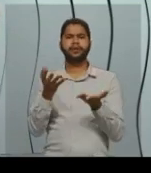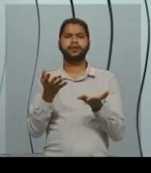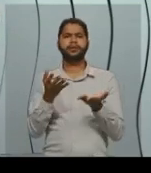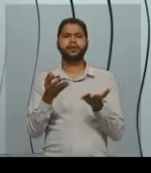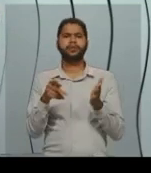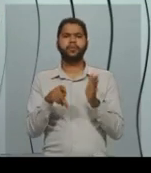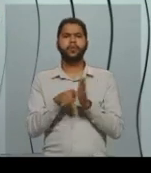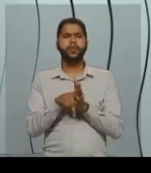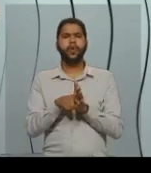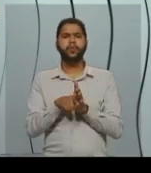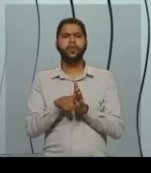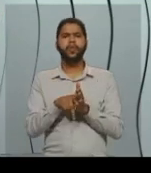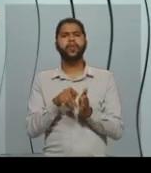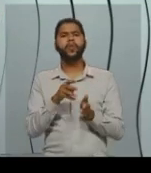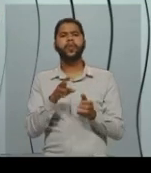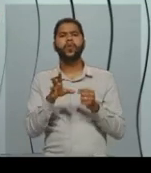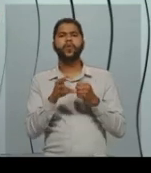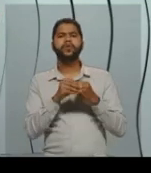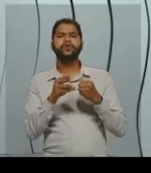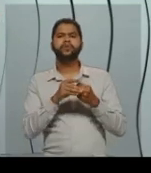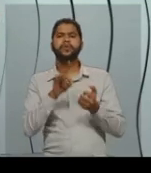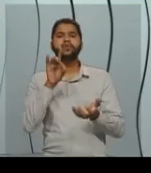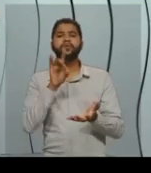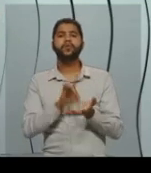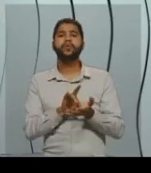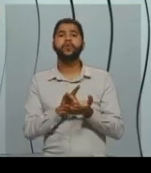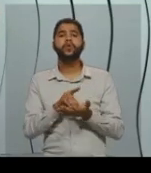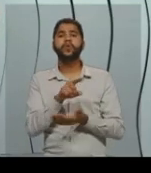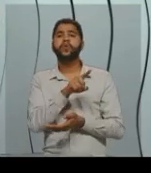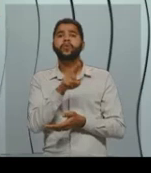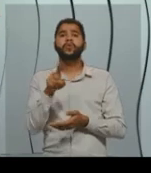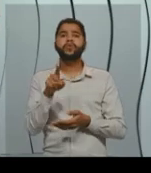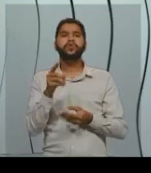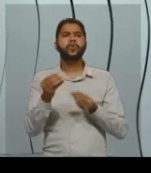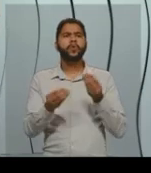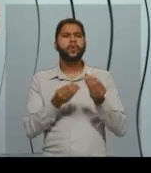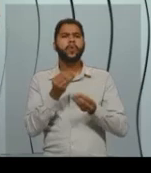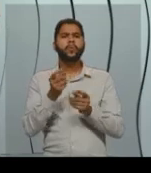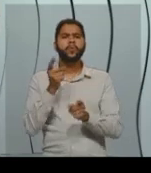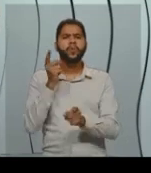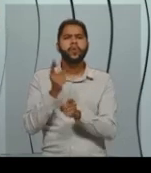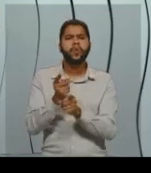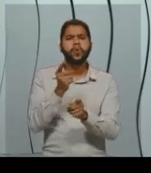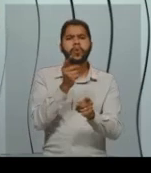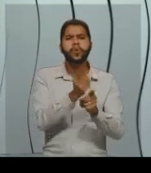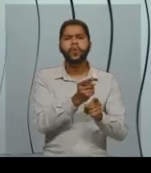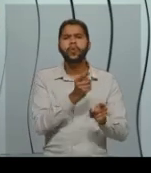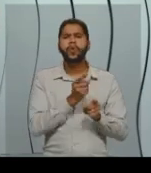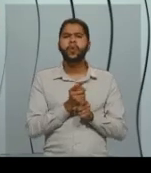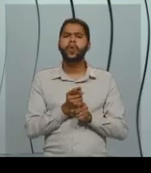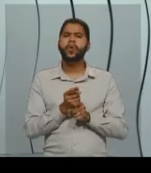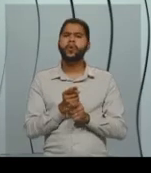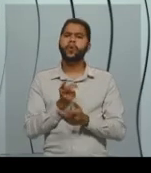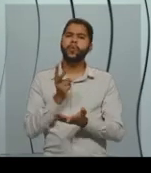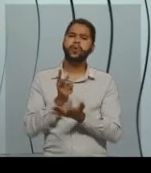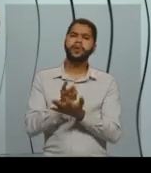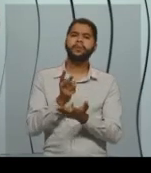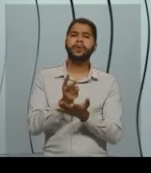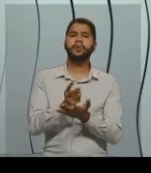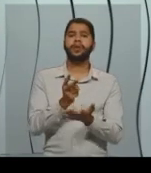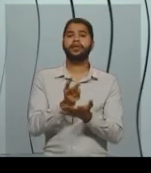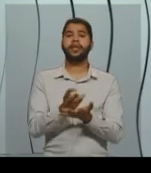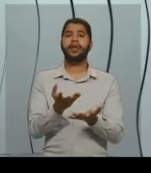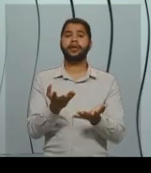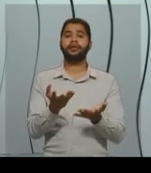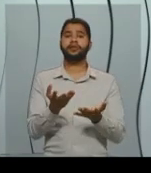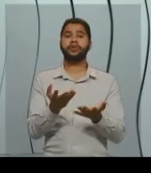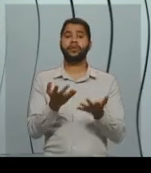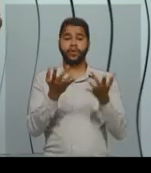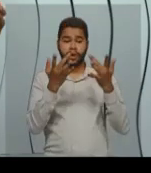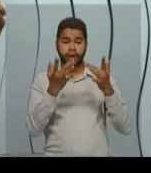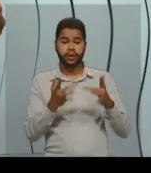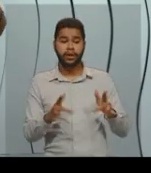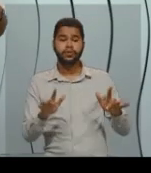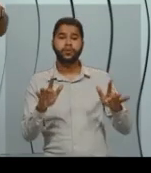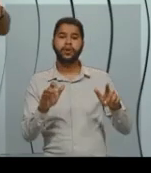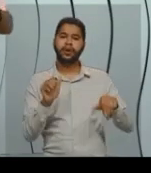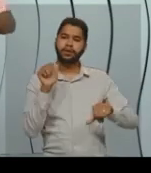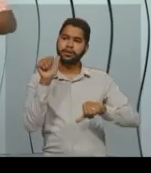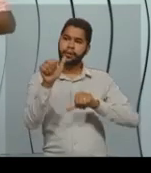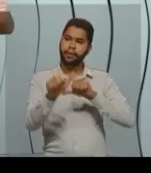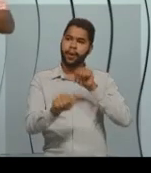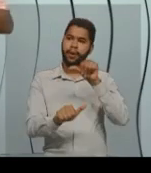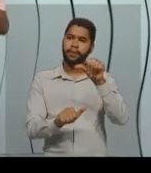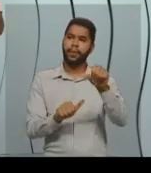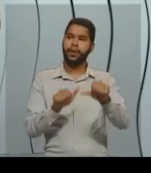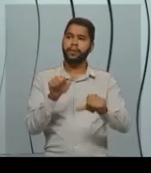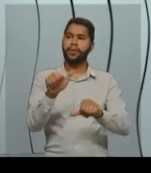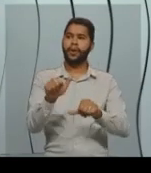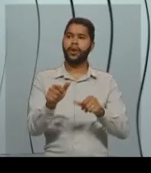conhecimento verdadeiro, porque você não pode detectar aquilo que permanece no mundo físico, a natureza está em transformação,